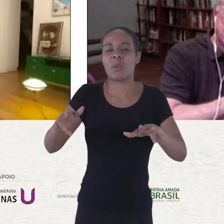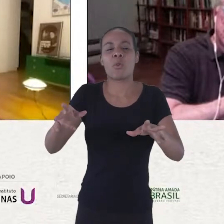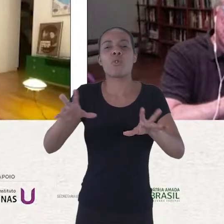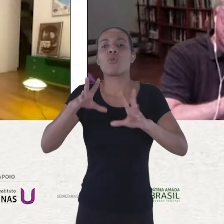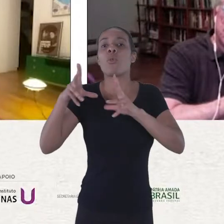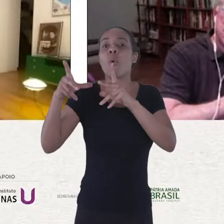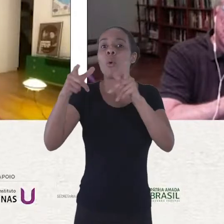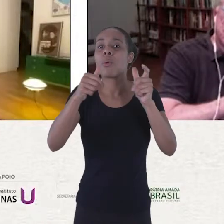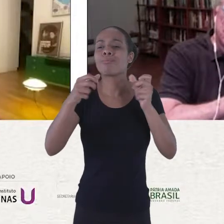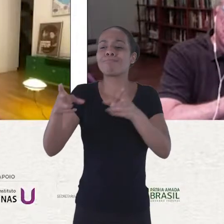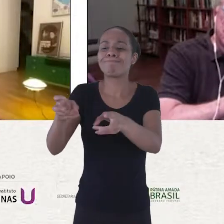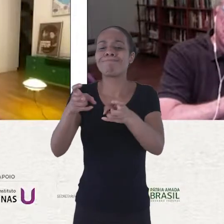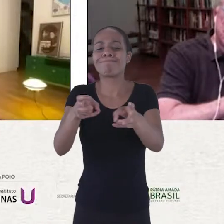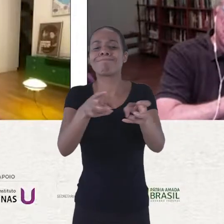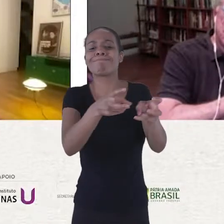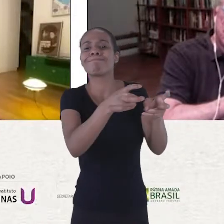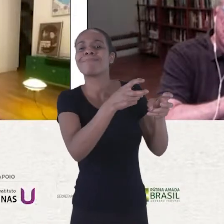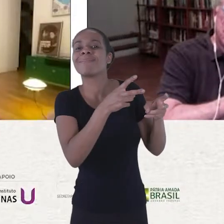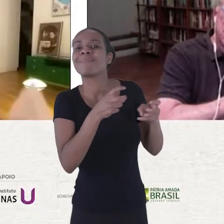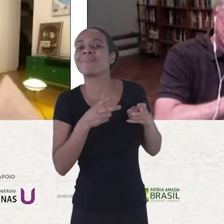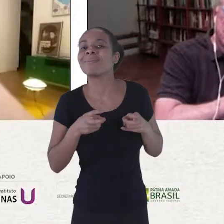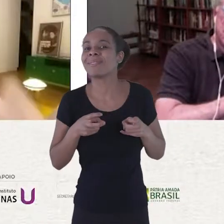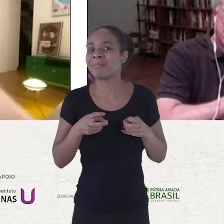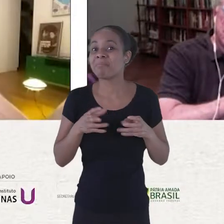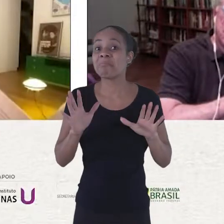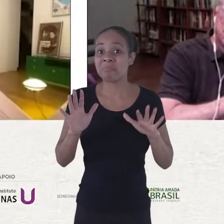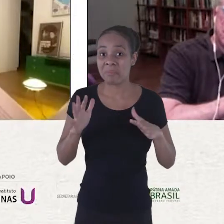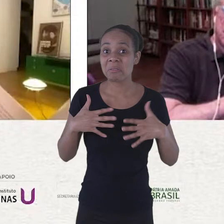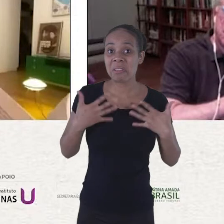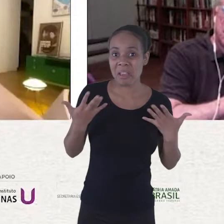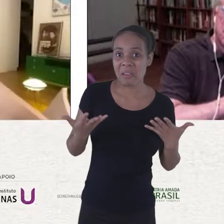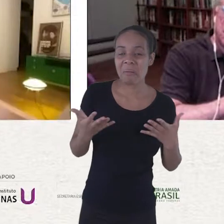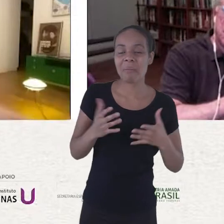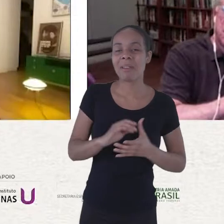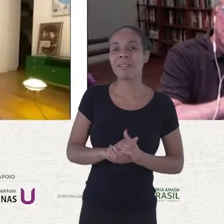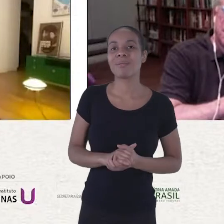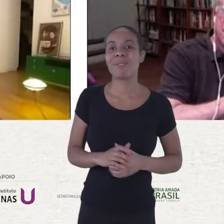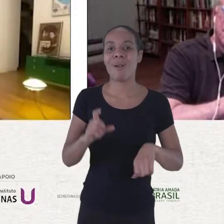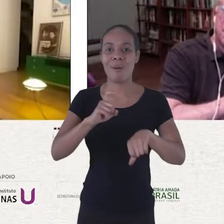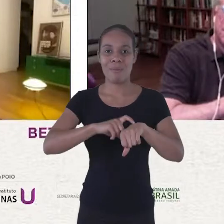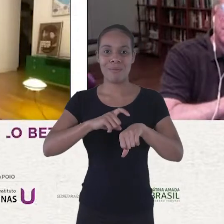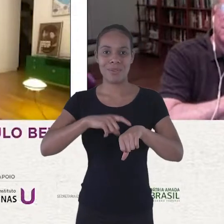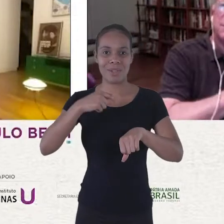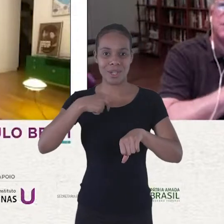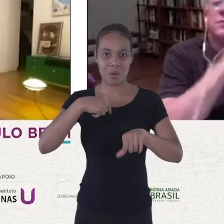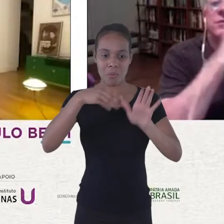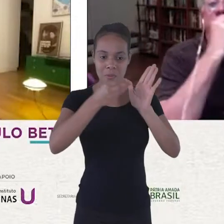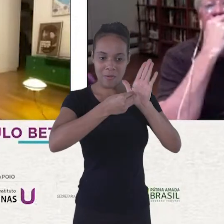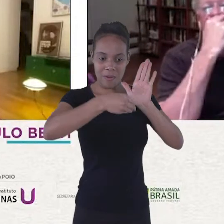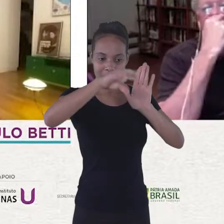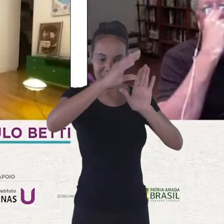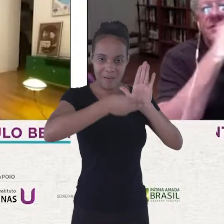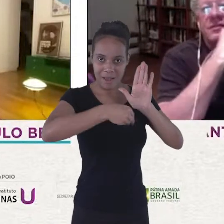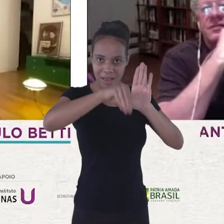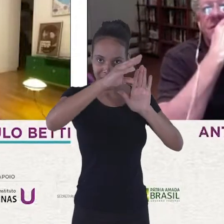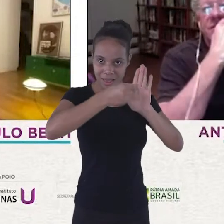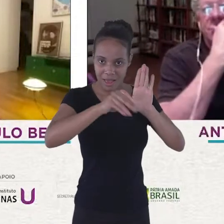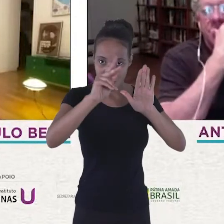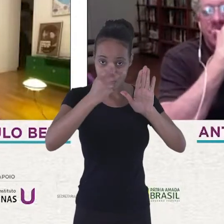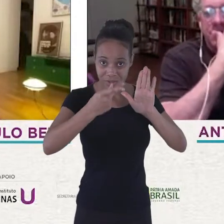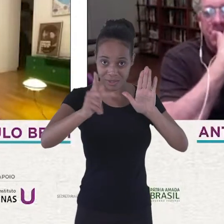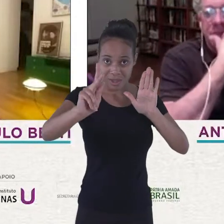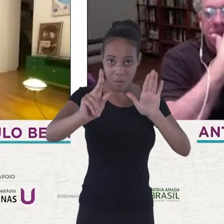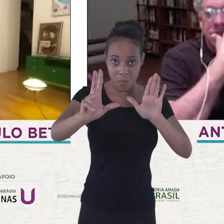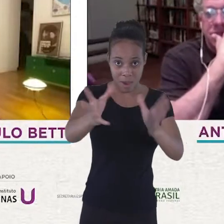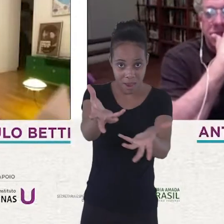repente, quando eu recebi o seu calendário e eu vi as pessoas